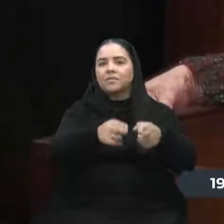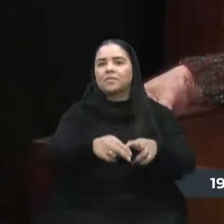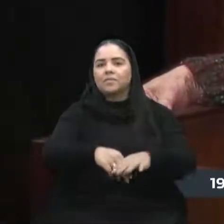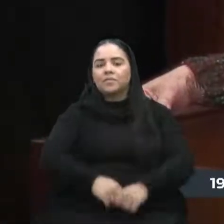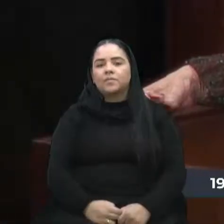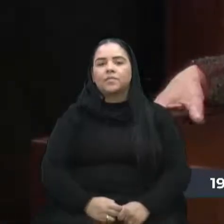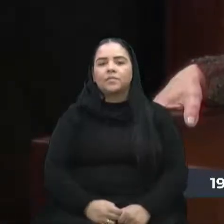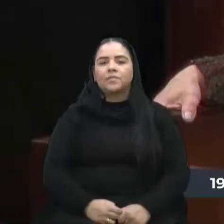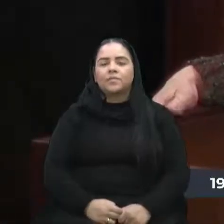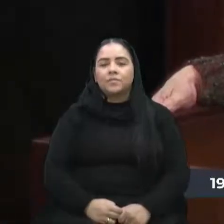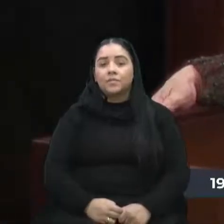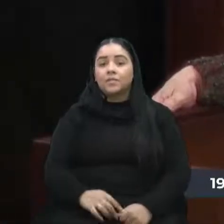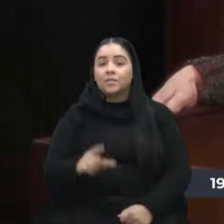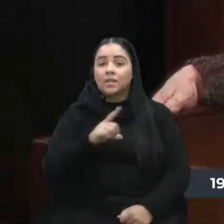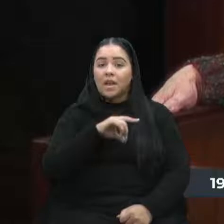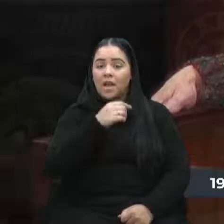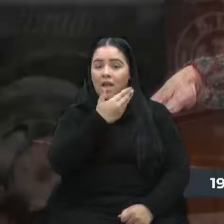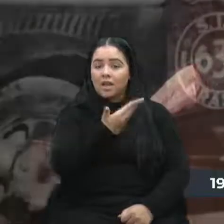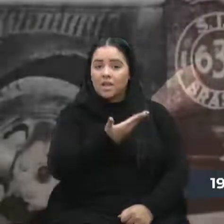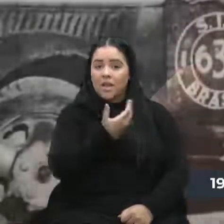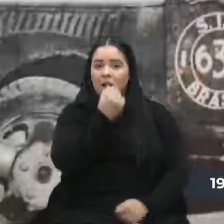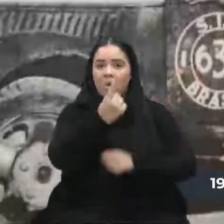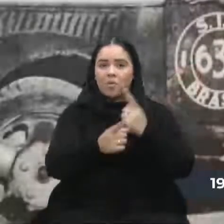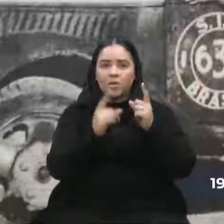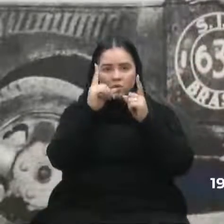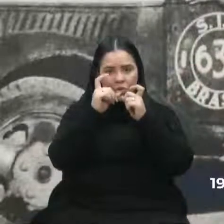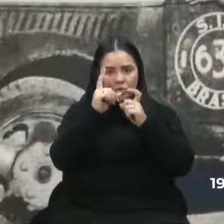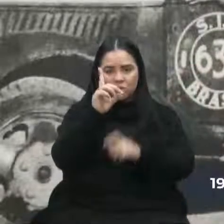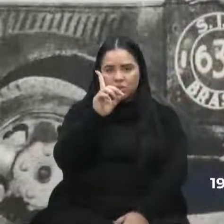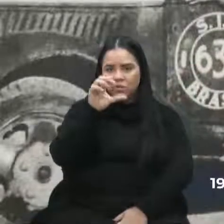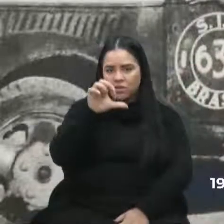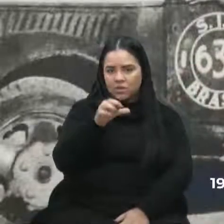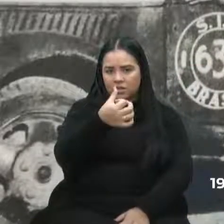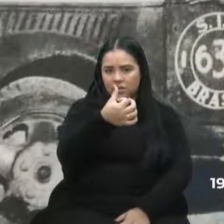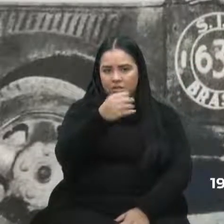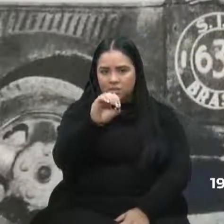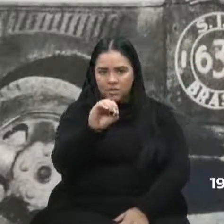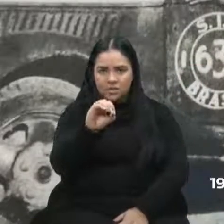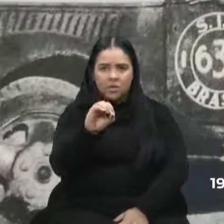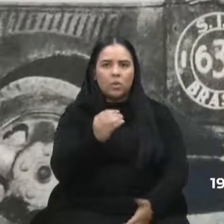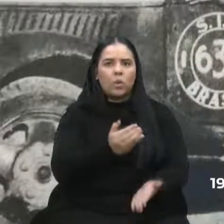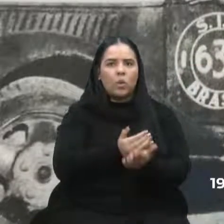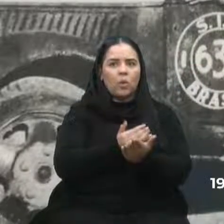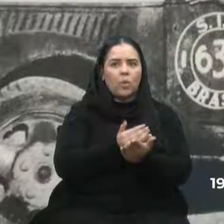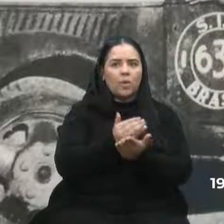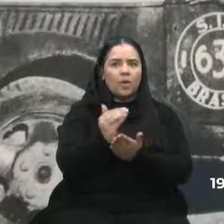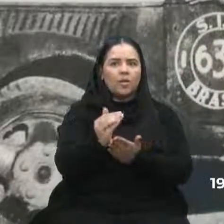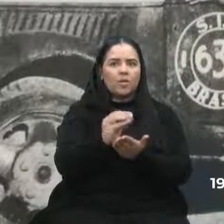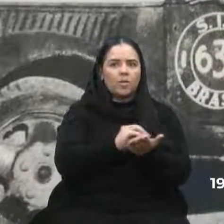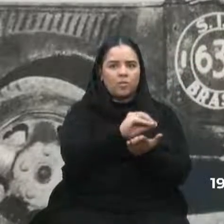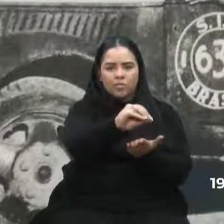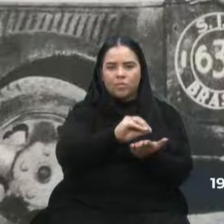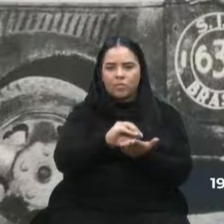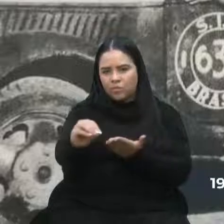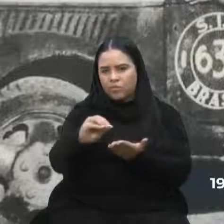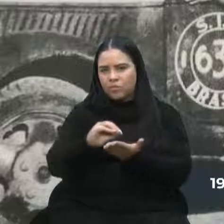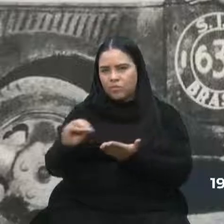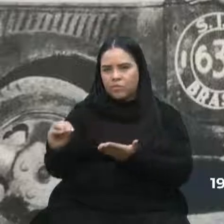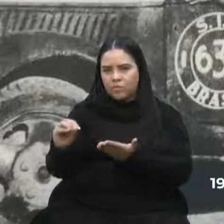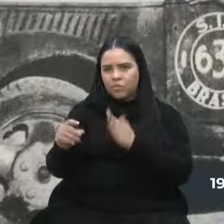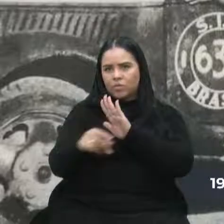Nós temos aqui umas fotos da década de 1960, o início da distribuição dos produtos da